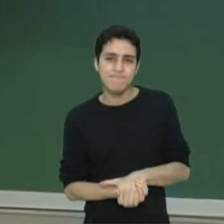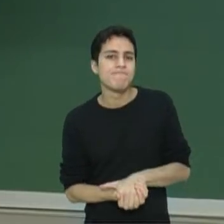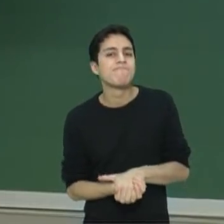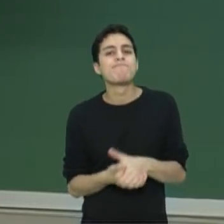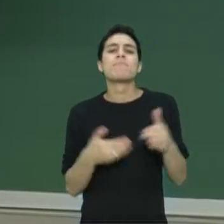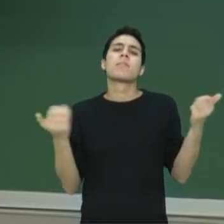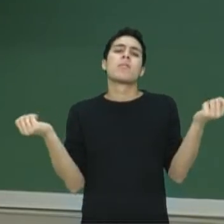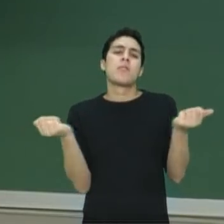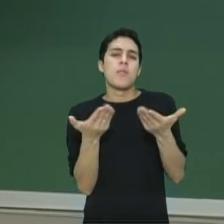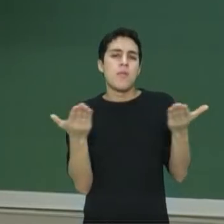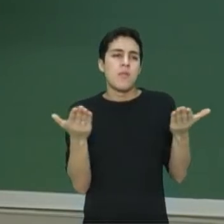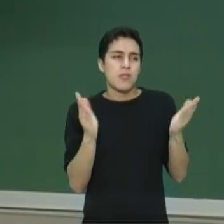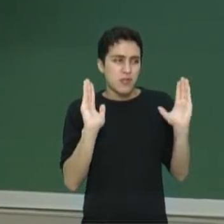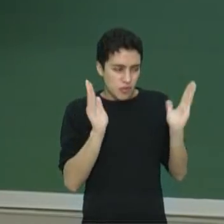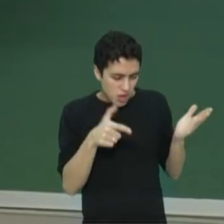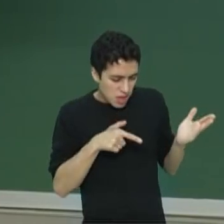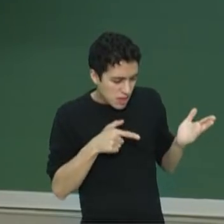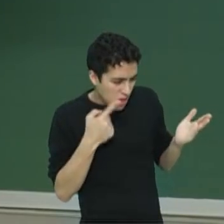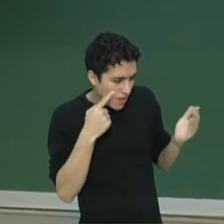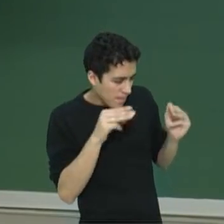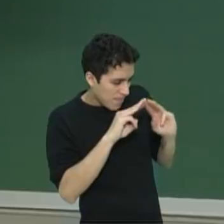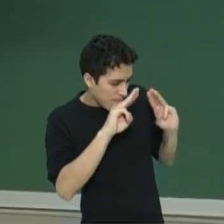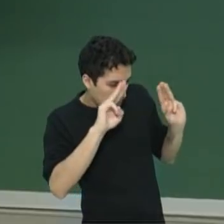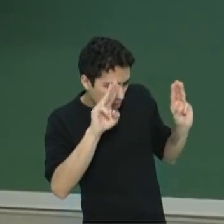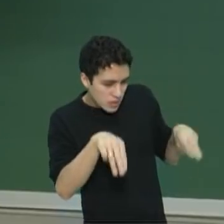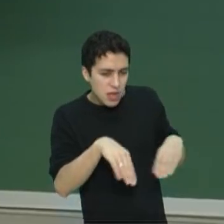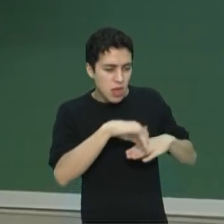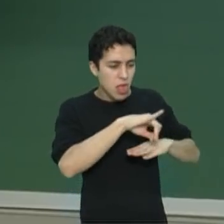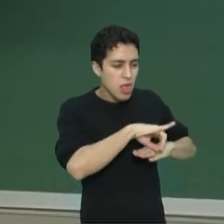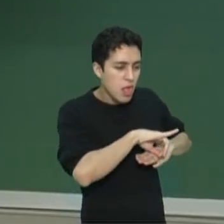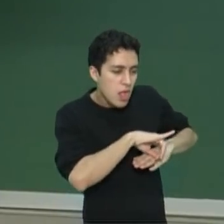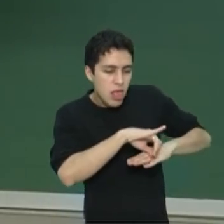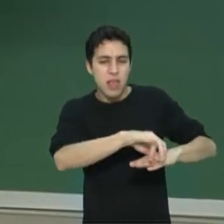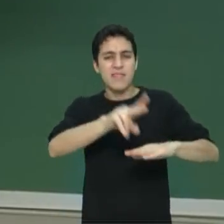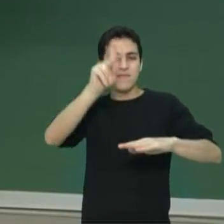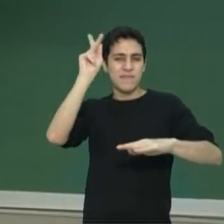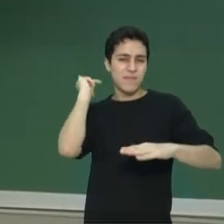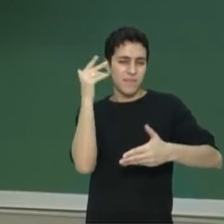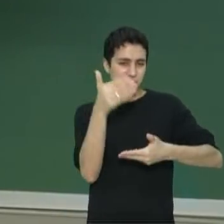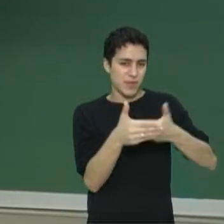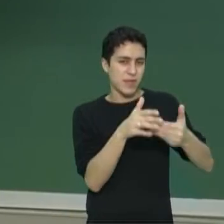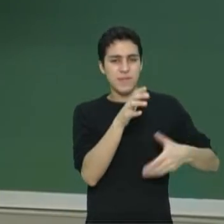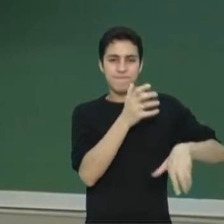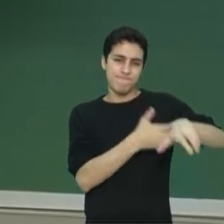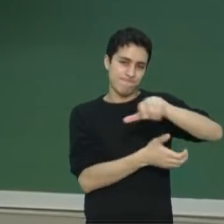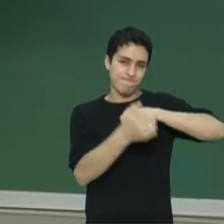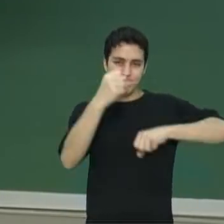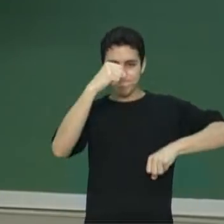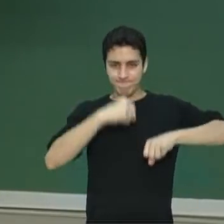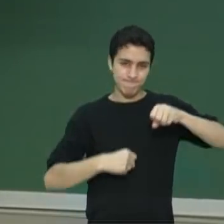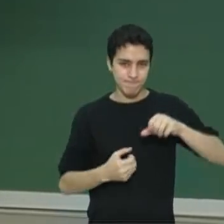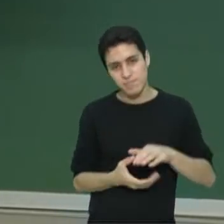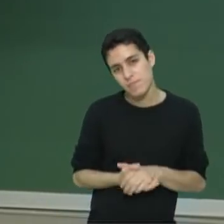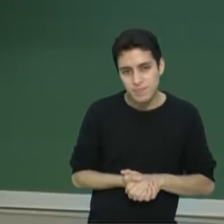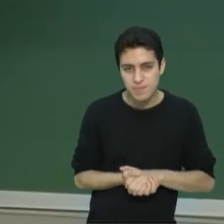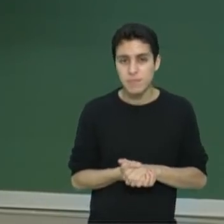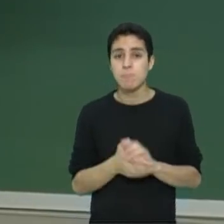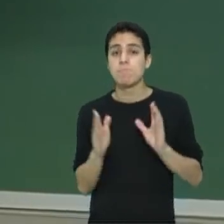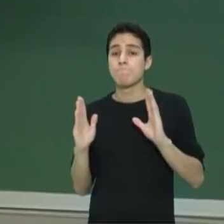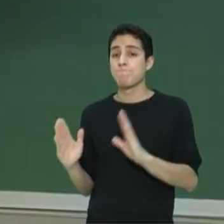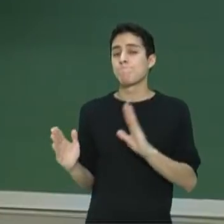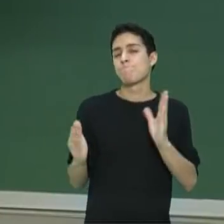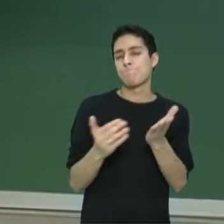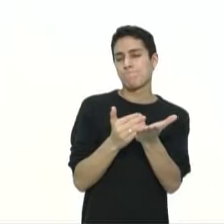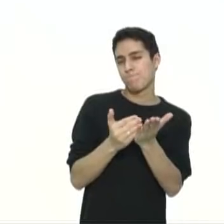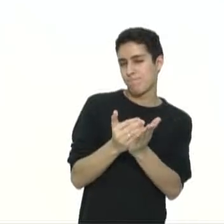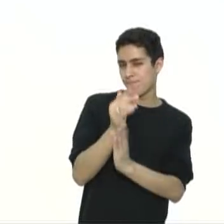existem museus lá com artefatos, né, dessas revoluções industriais. Vamos começar já lá com um